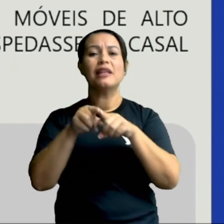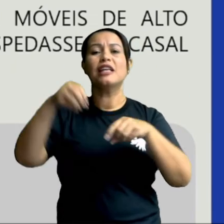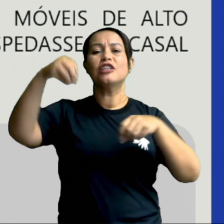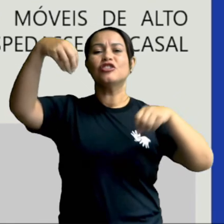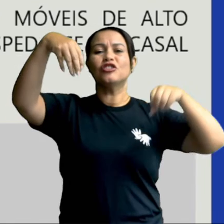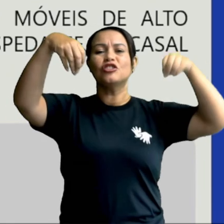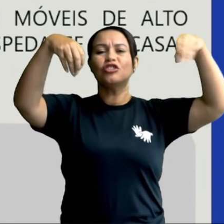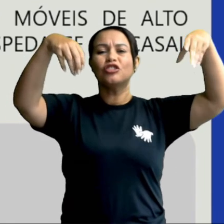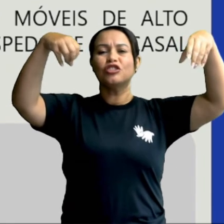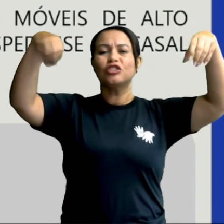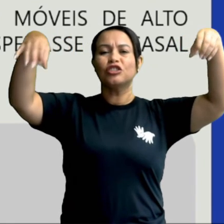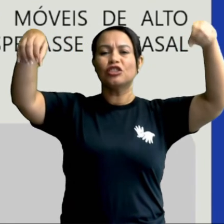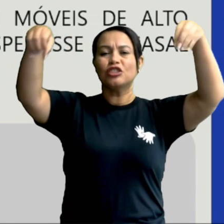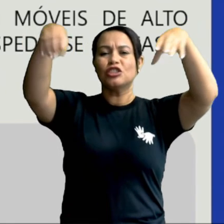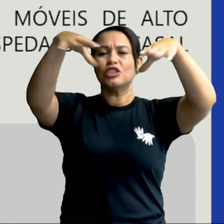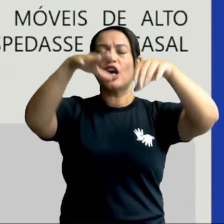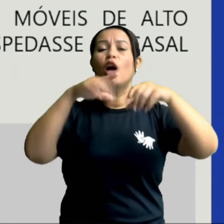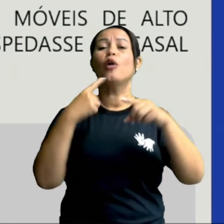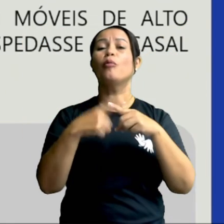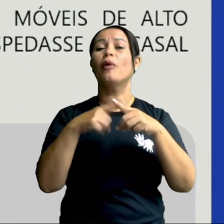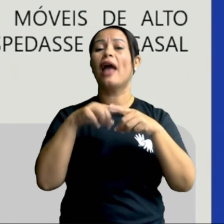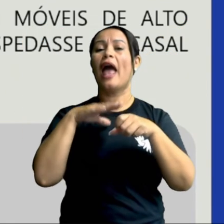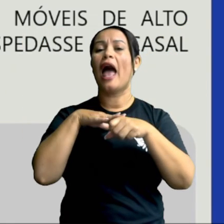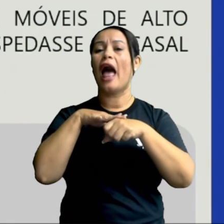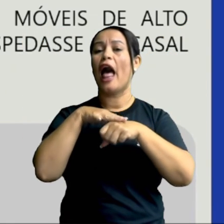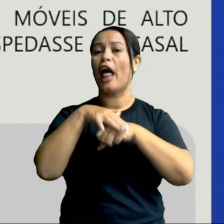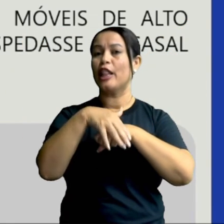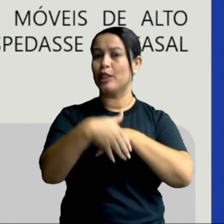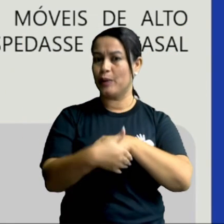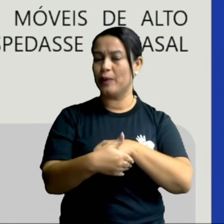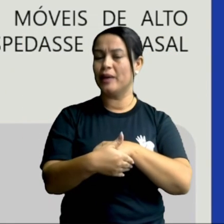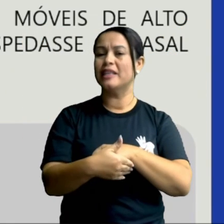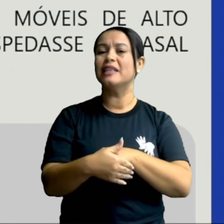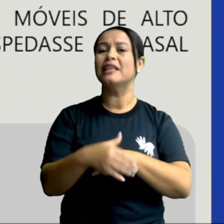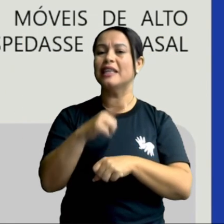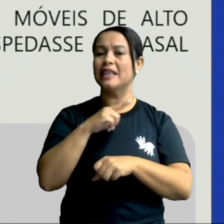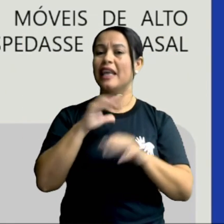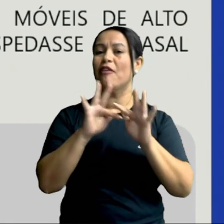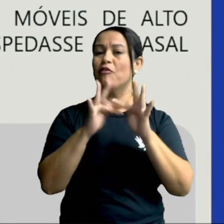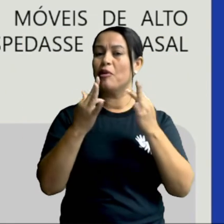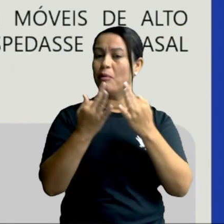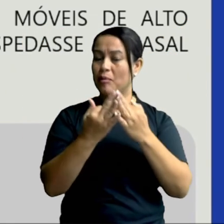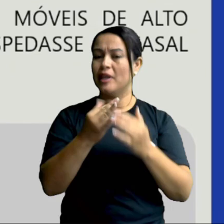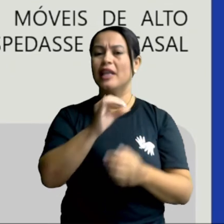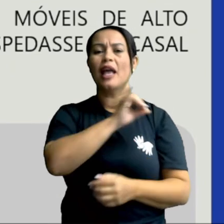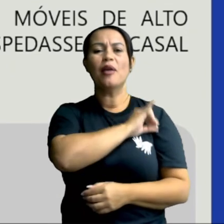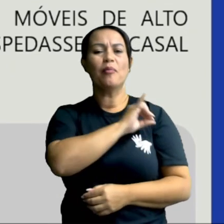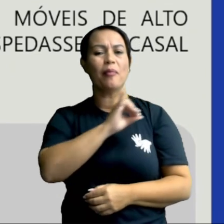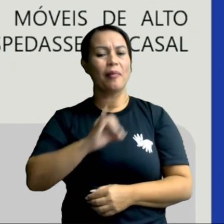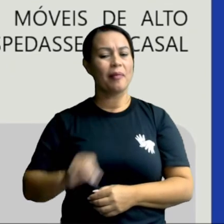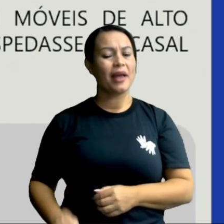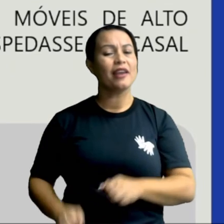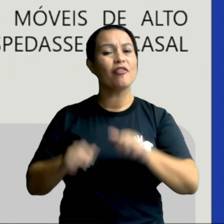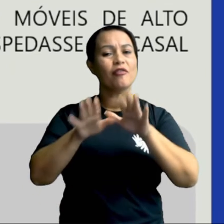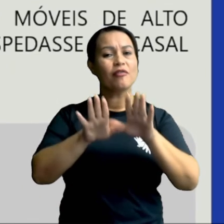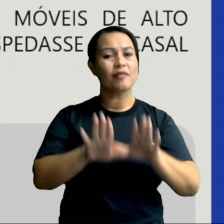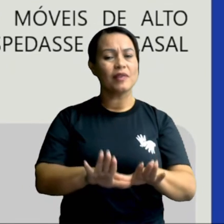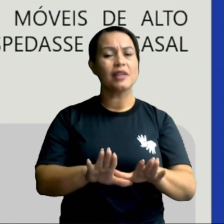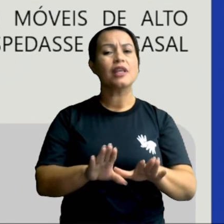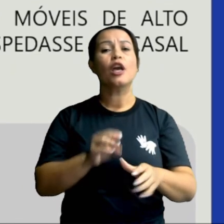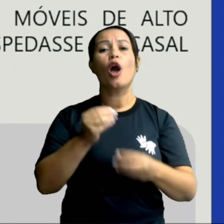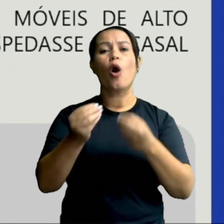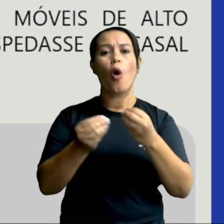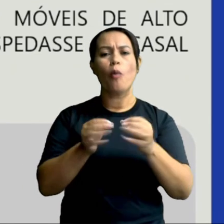as noites em que a família imperial aqui permaneceu. E para hospedar a família imperial,